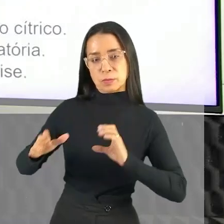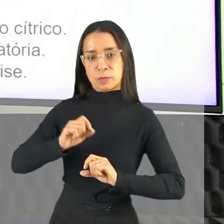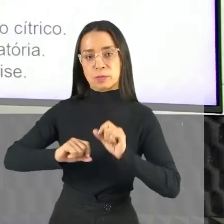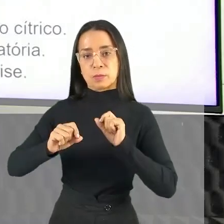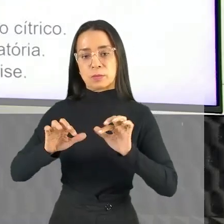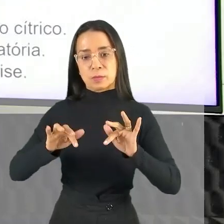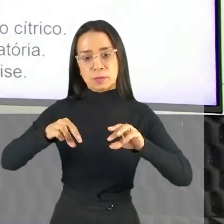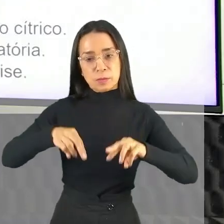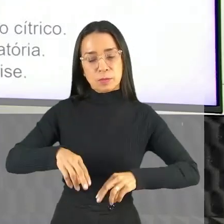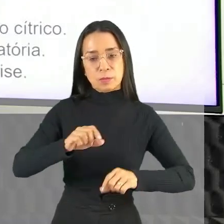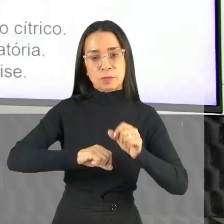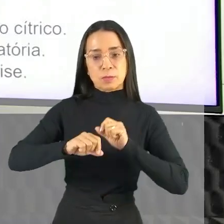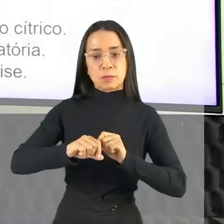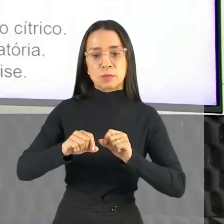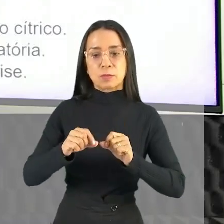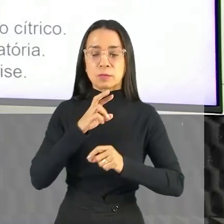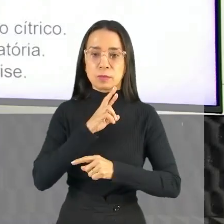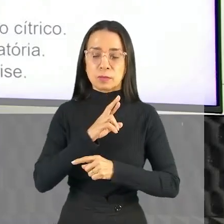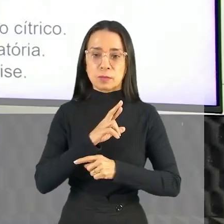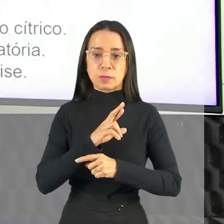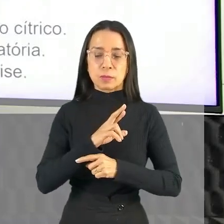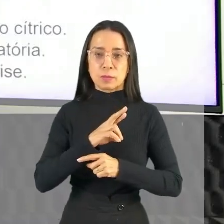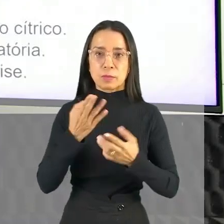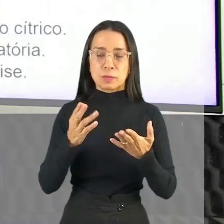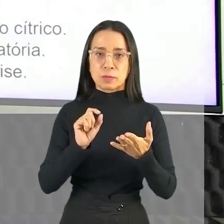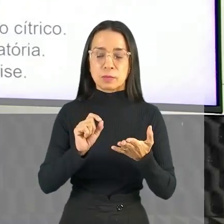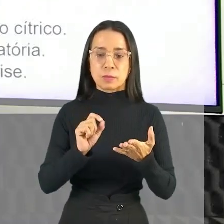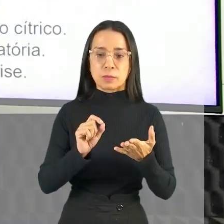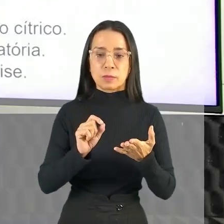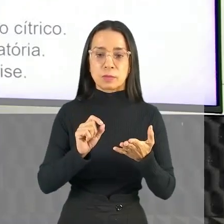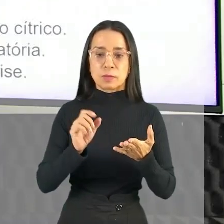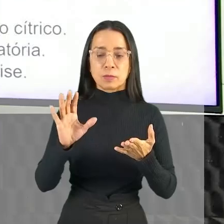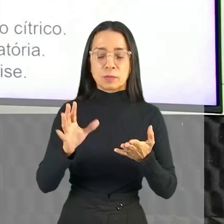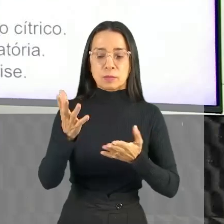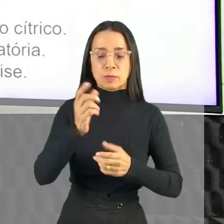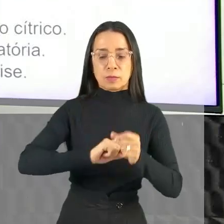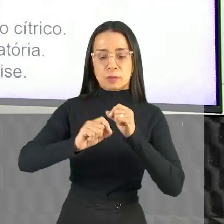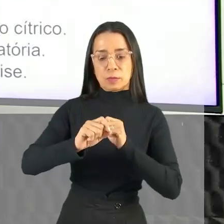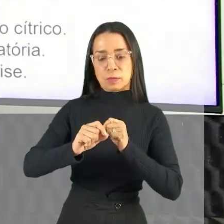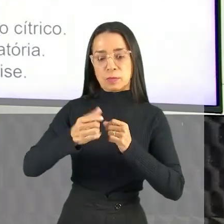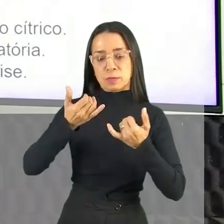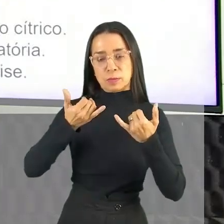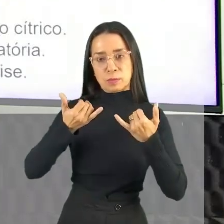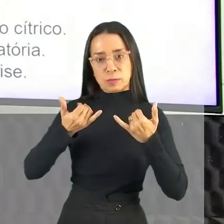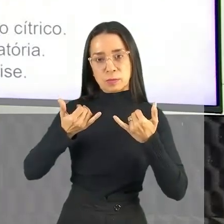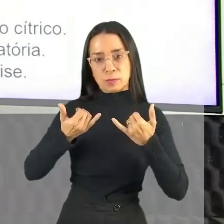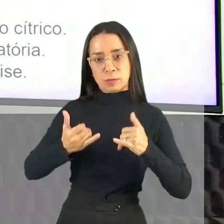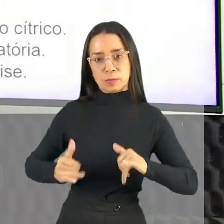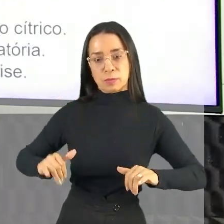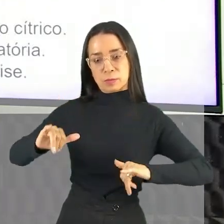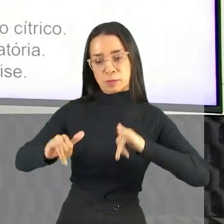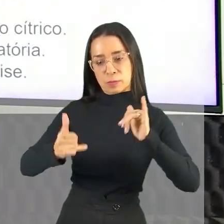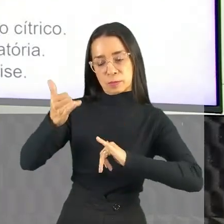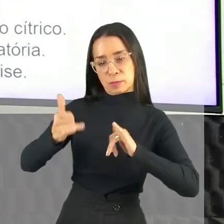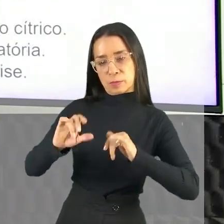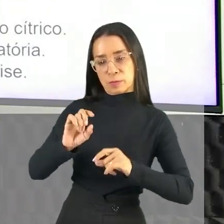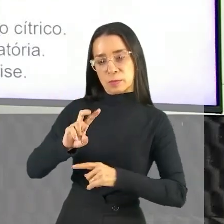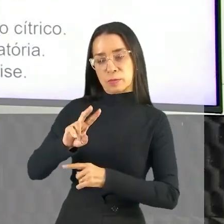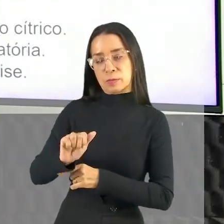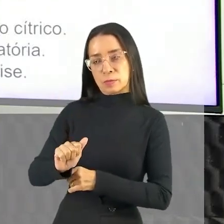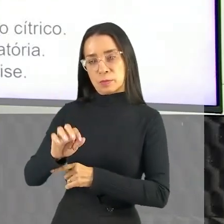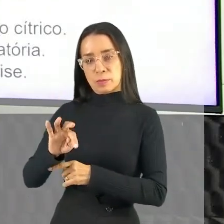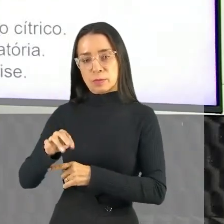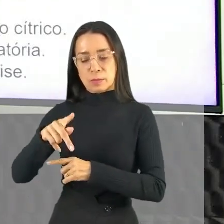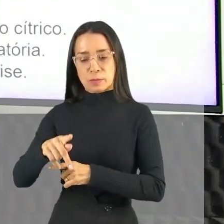resultar em produção de energia química via ATP, certo?